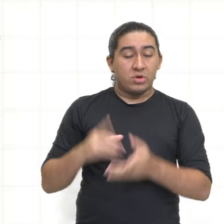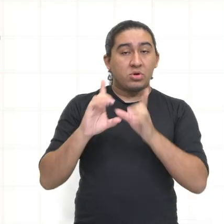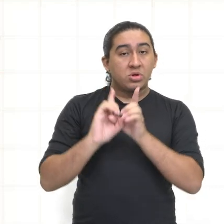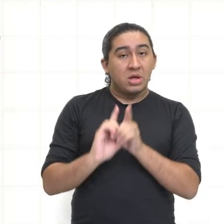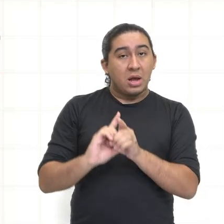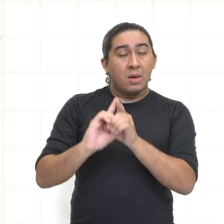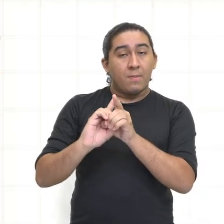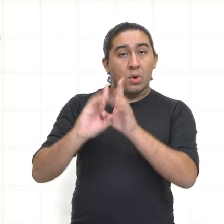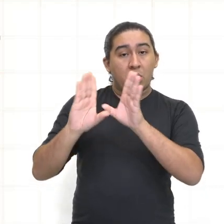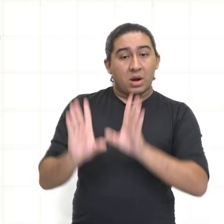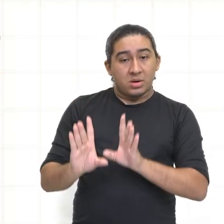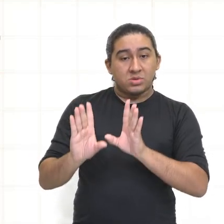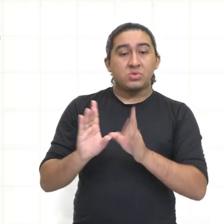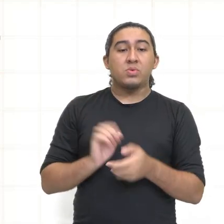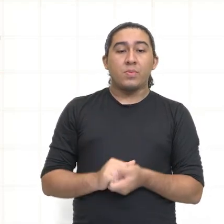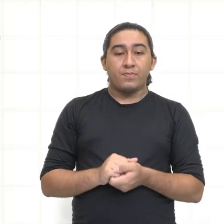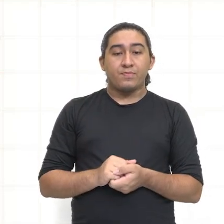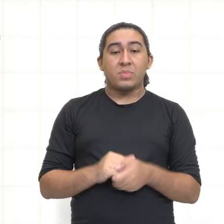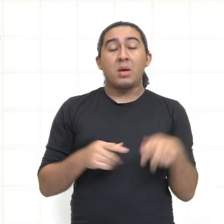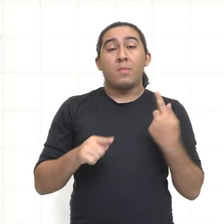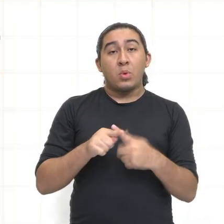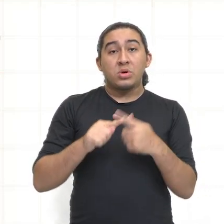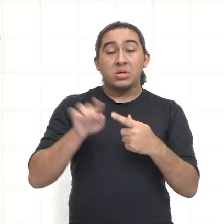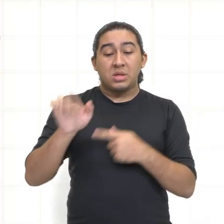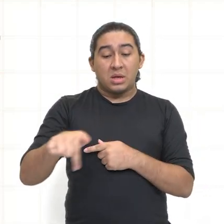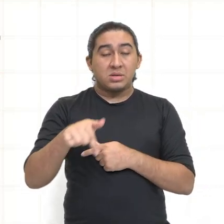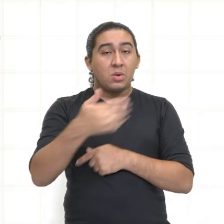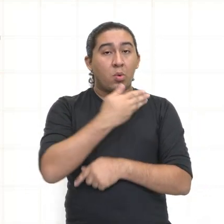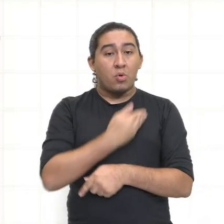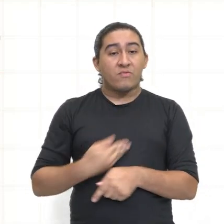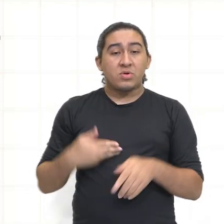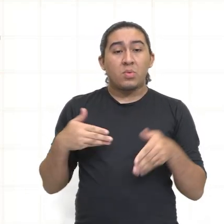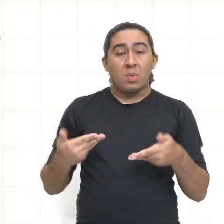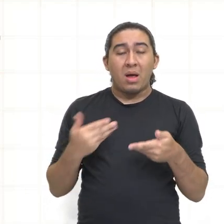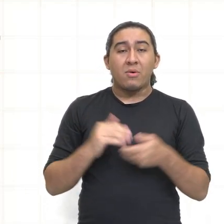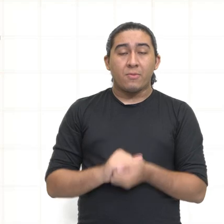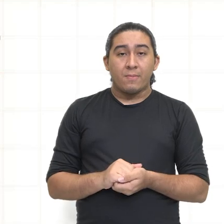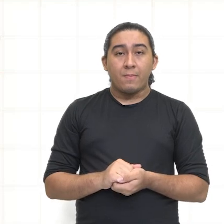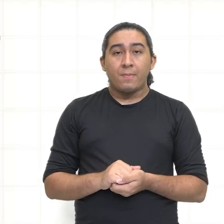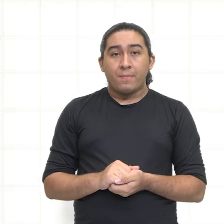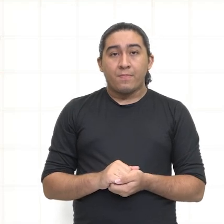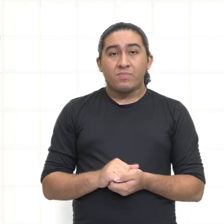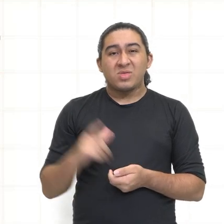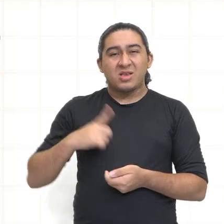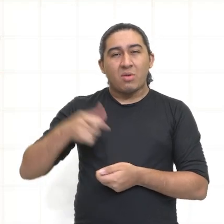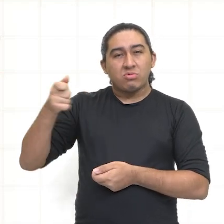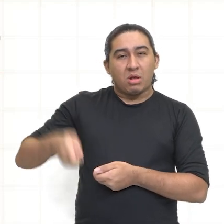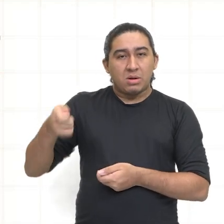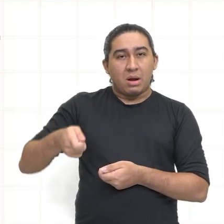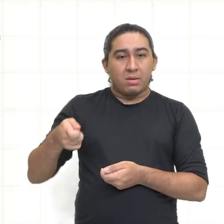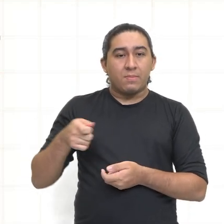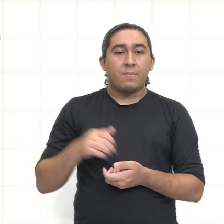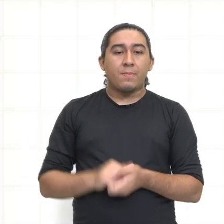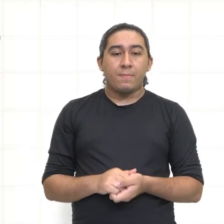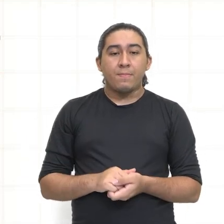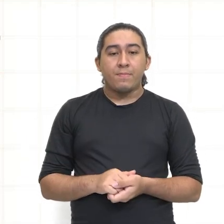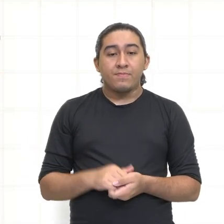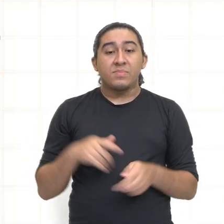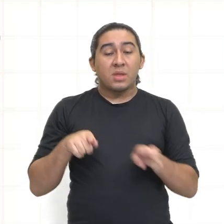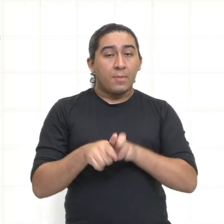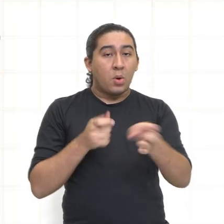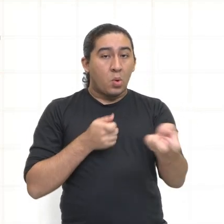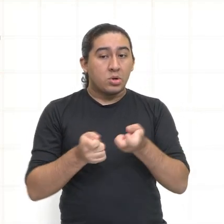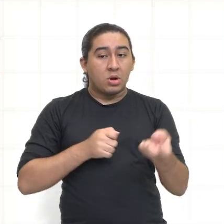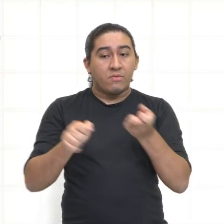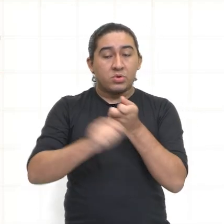visto que o Iraque estava inserido em um governo ali, vamos dizer assim, autoritário. E ele controlava